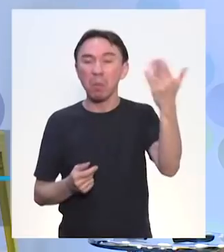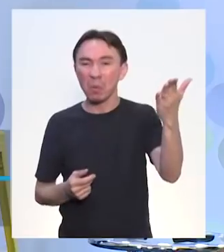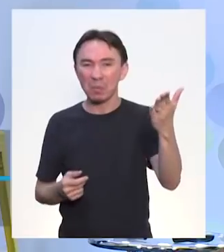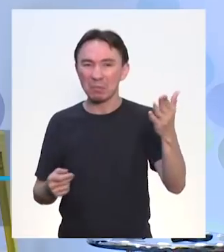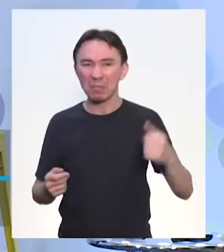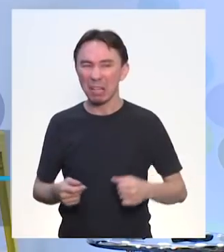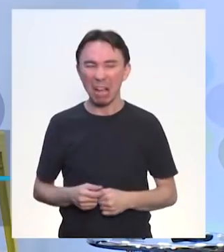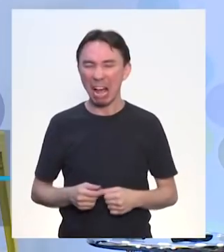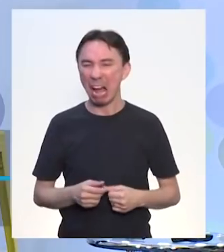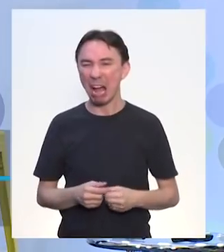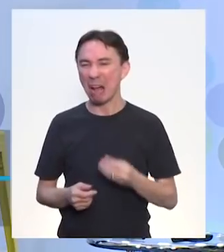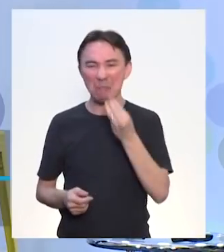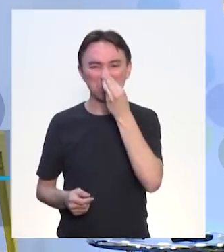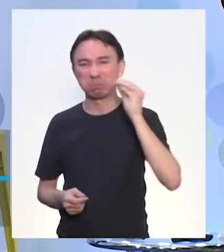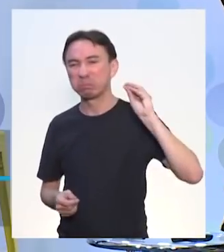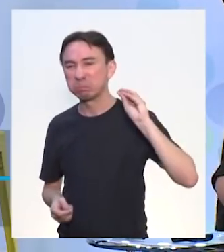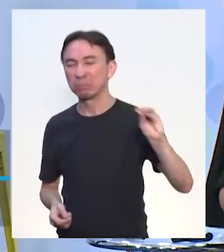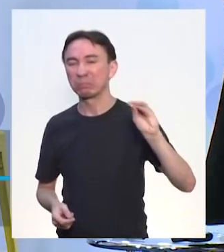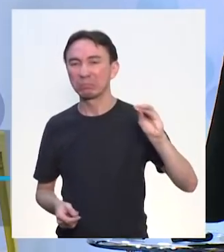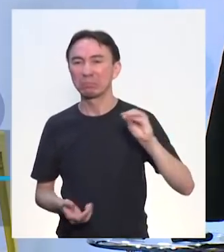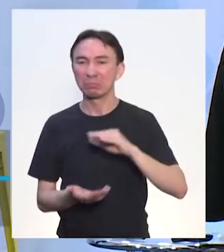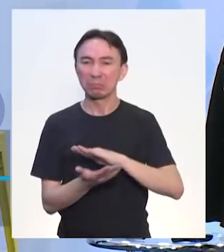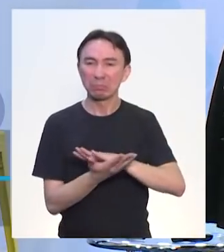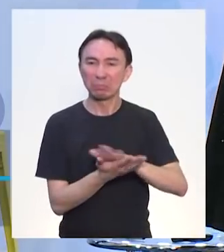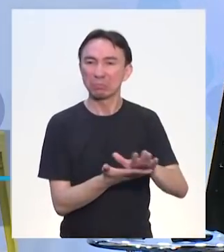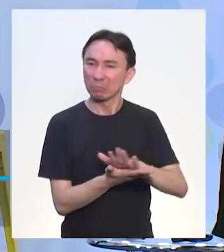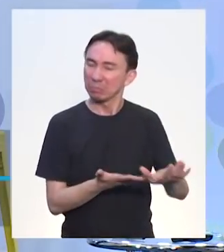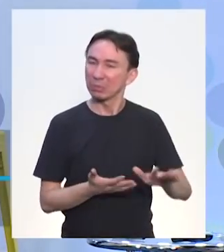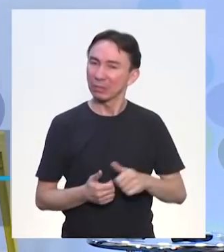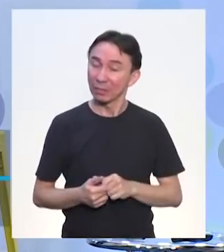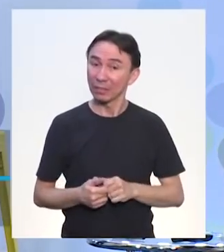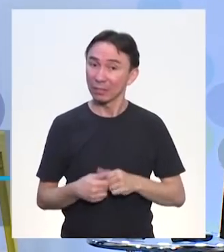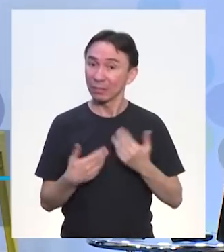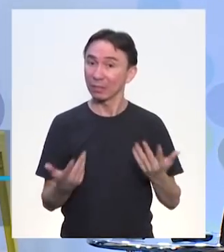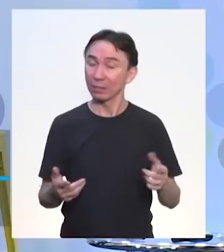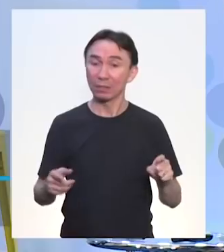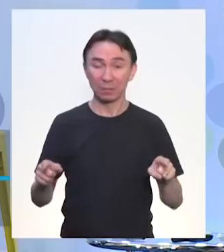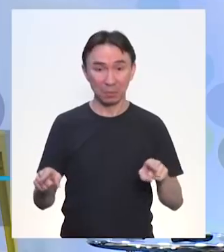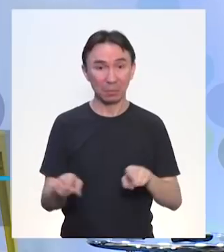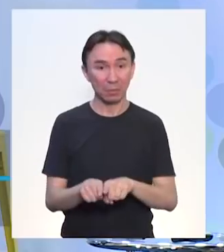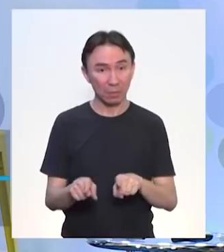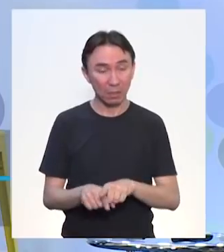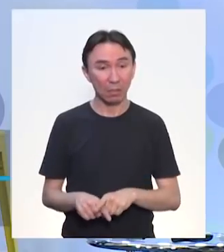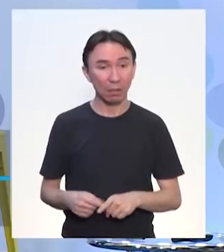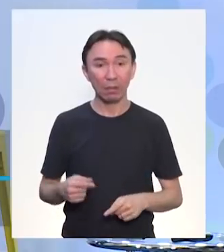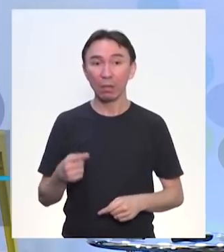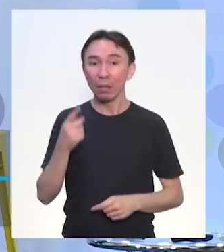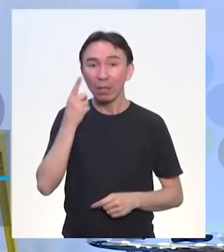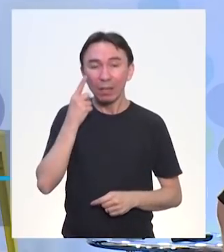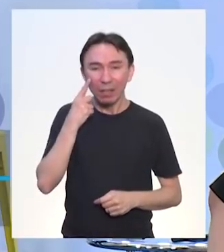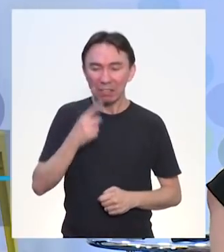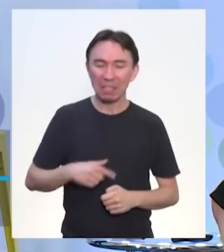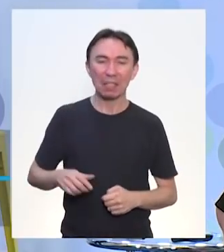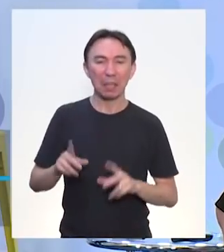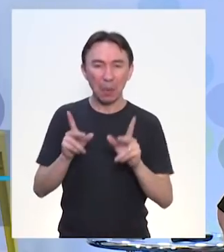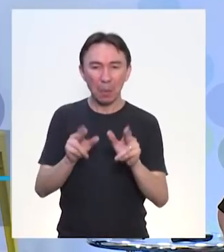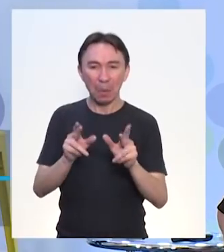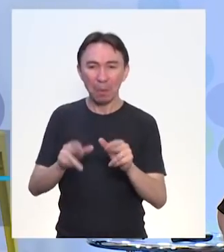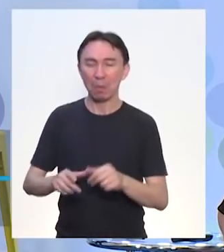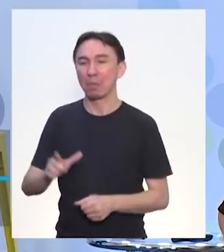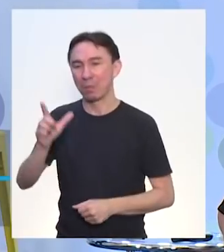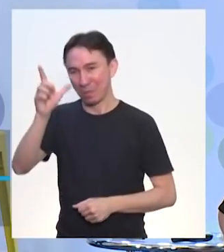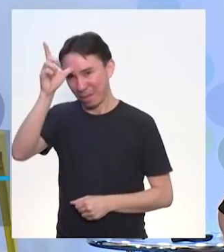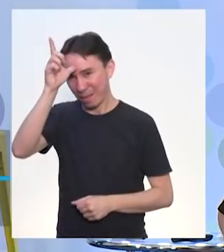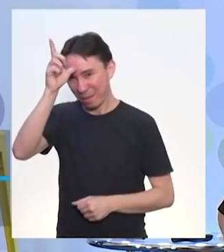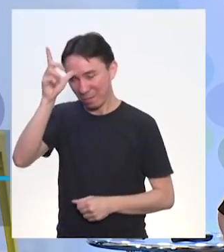merece contemplação e que vai criar também um repertório muito curioso, na medida em que coloca os alemães como